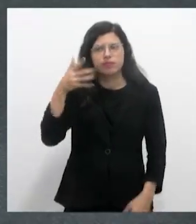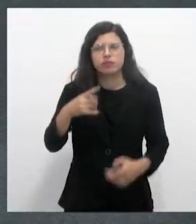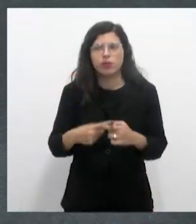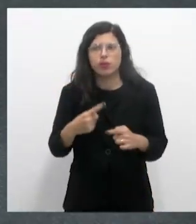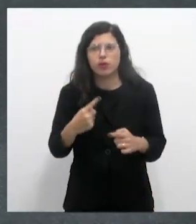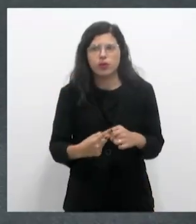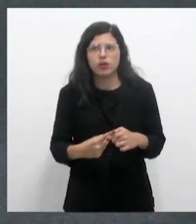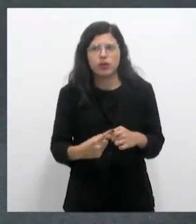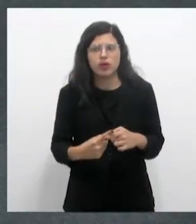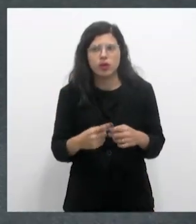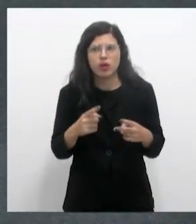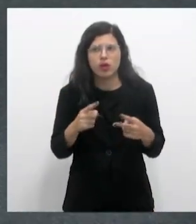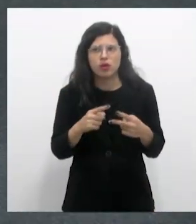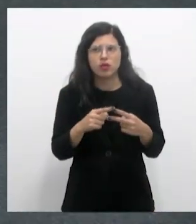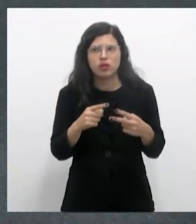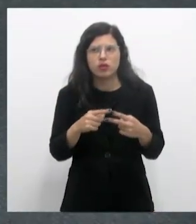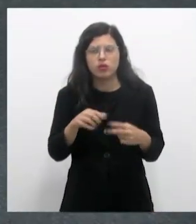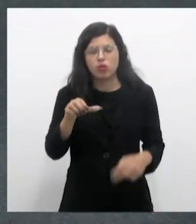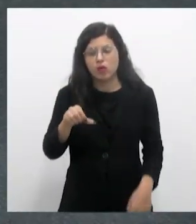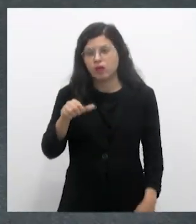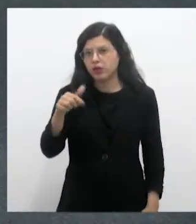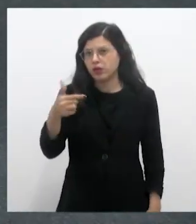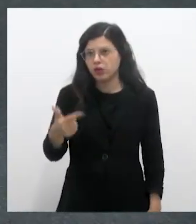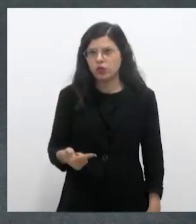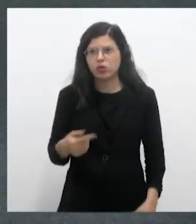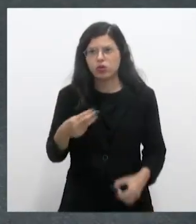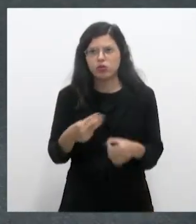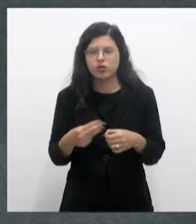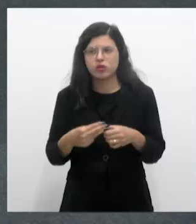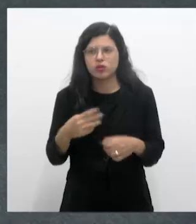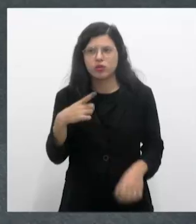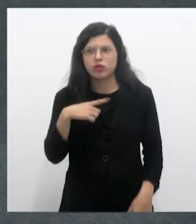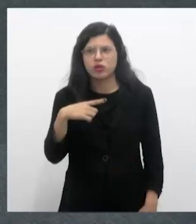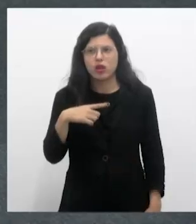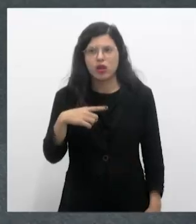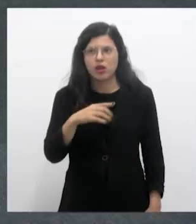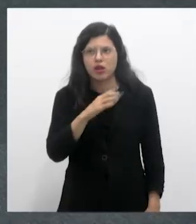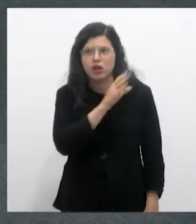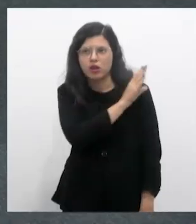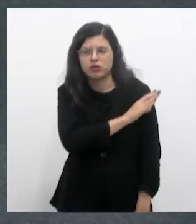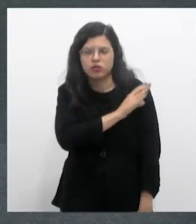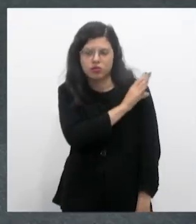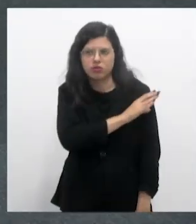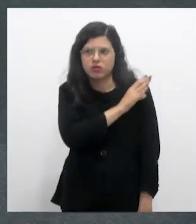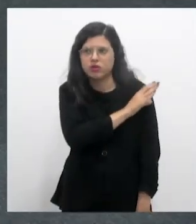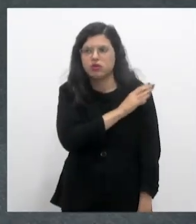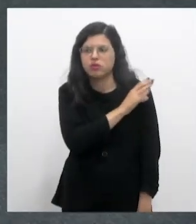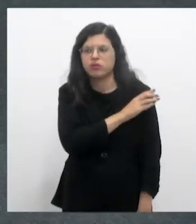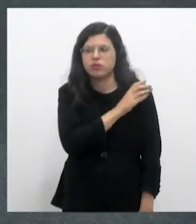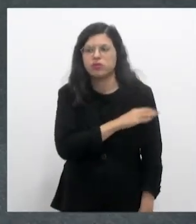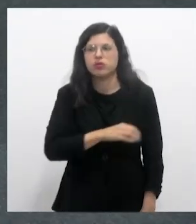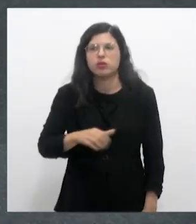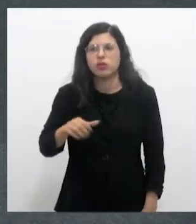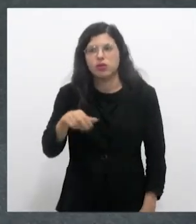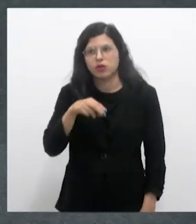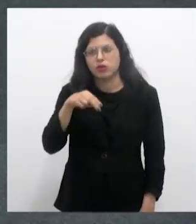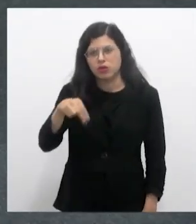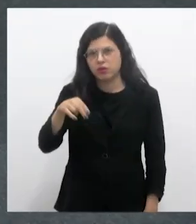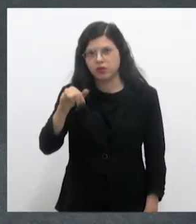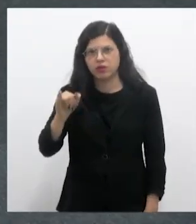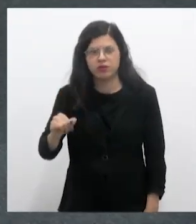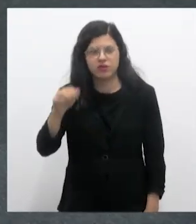porque dos 92 municípios, nós temos Campos de Goytacazes e Nova Iguaçu como